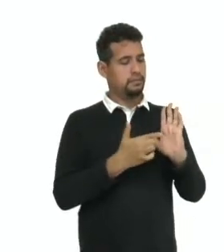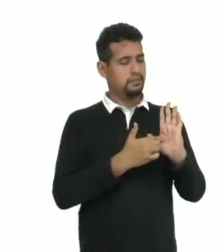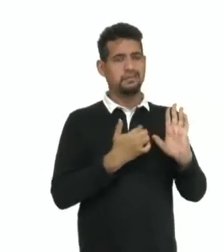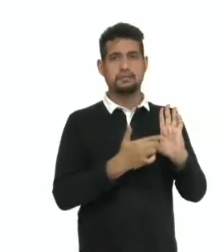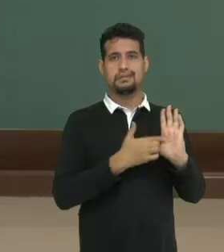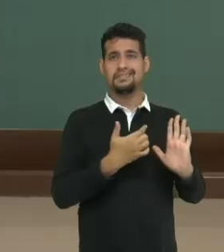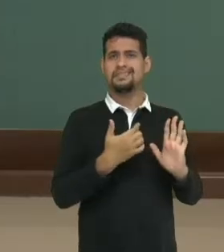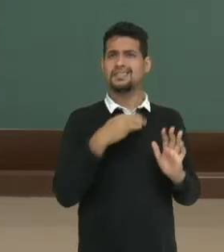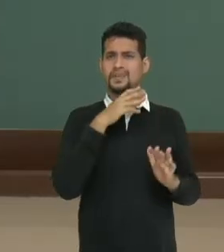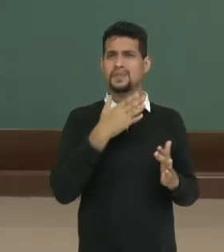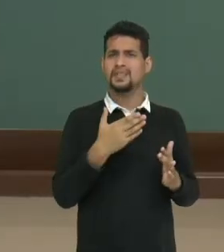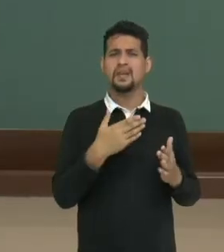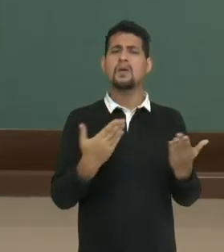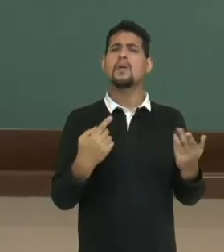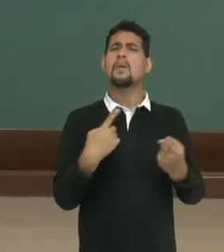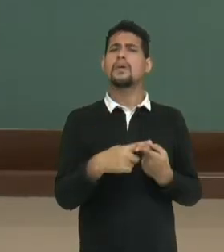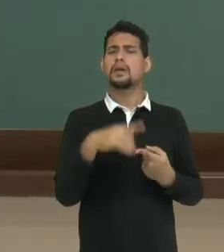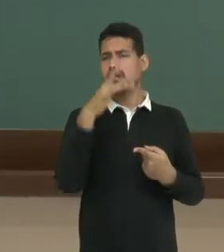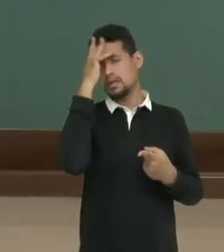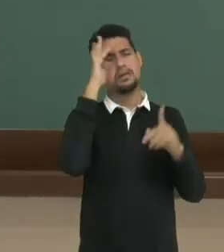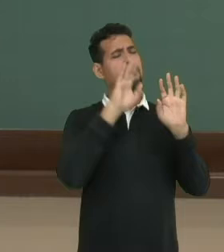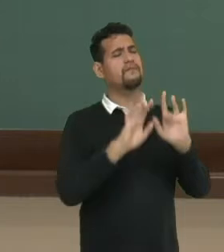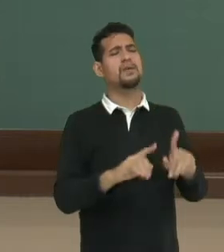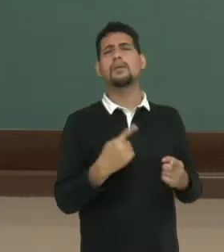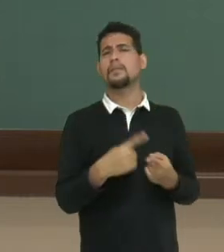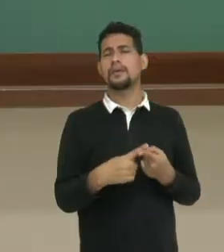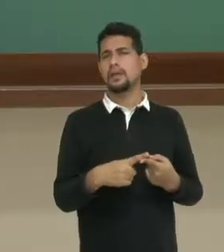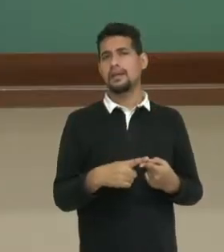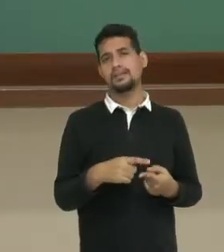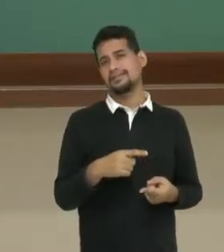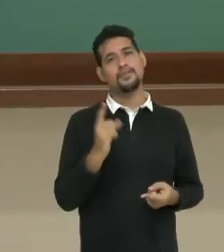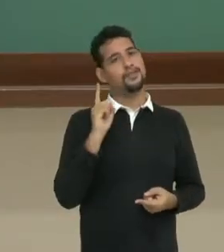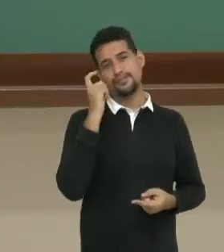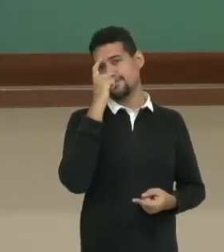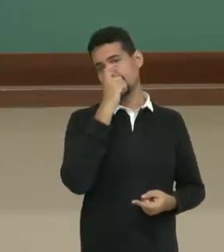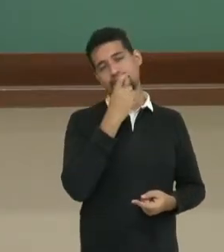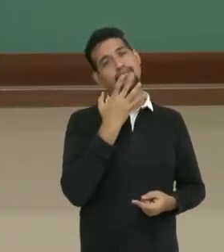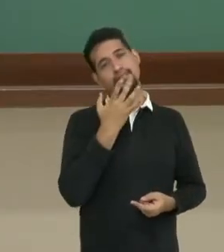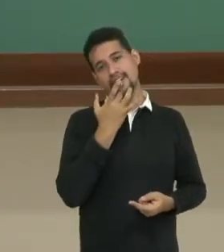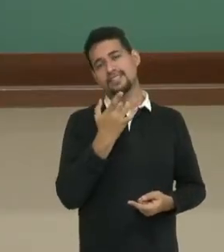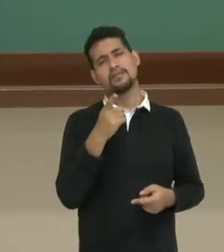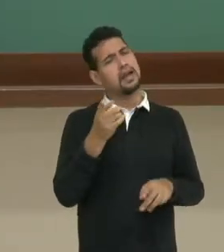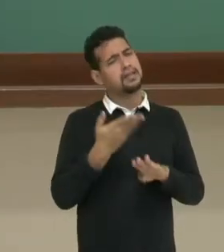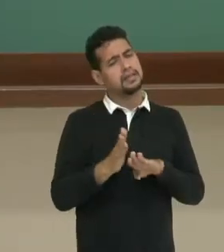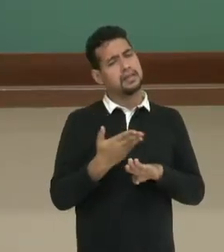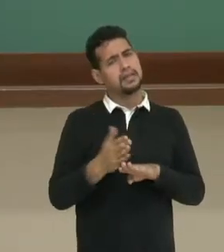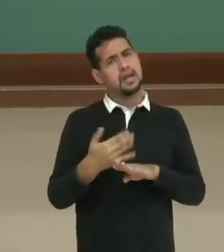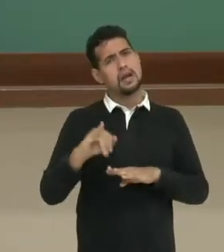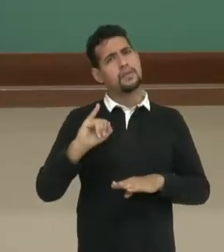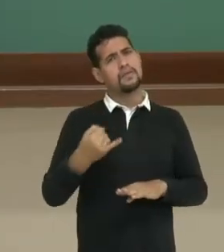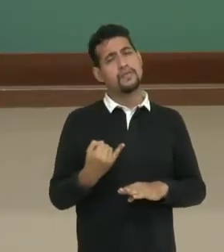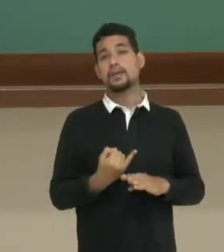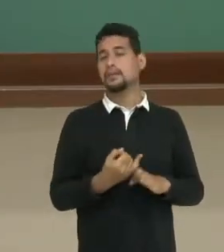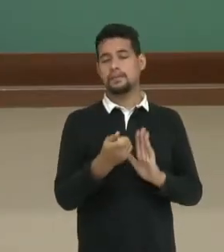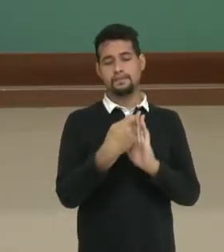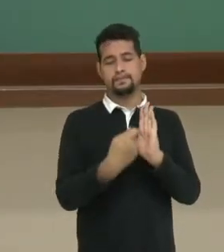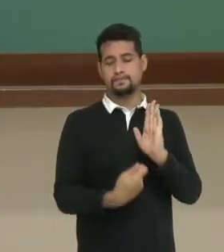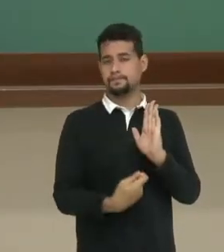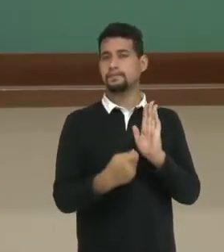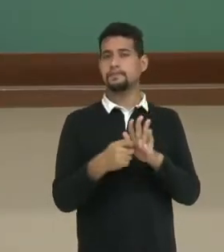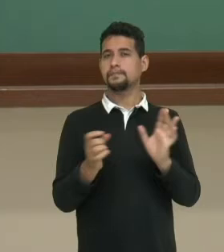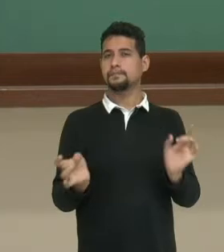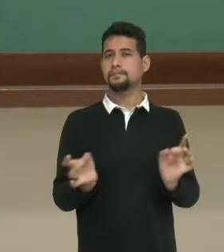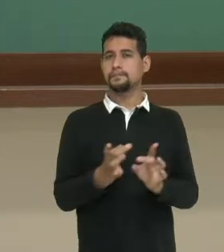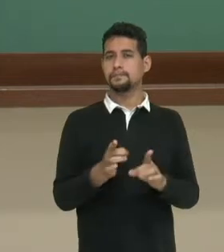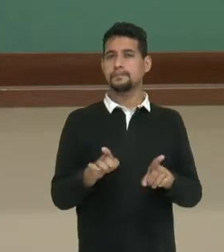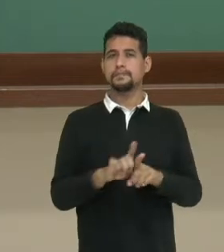motivou a escrita dessa carta? E aí, pessoal, não está difícil, Então, vamos lá treinar a proficiência na língua escrita, resolvendo